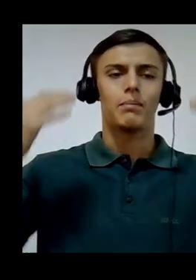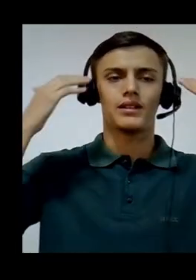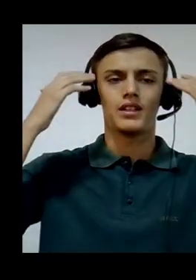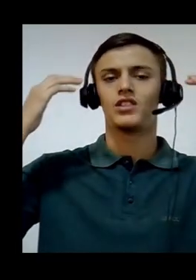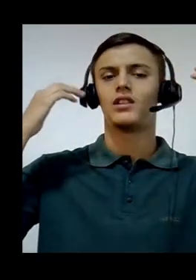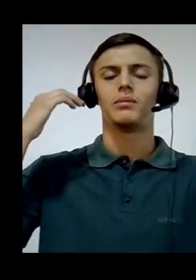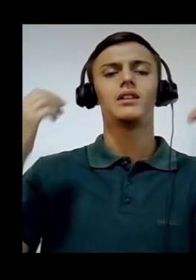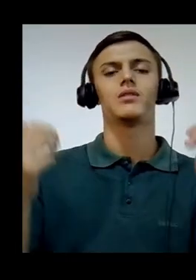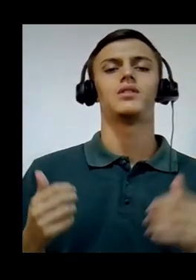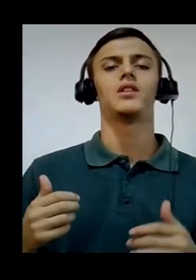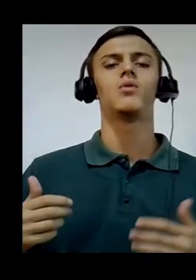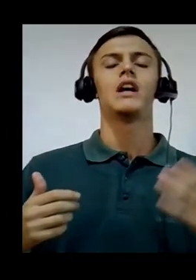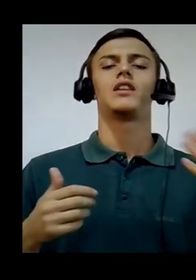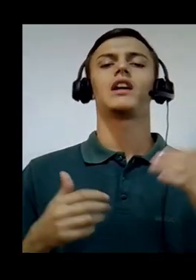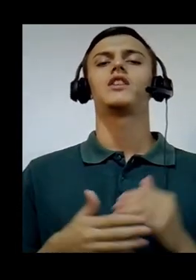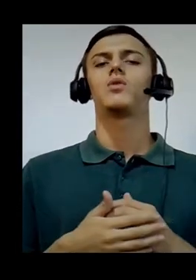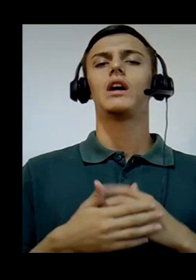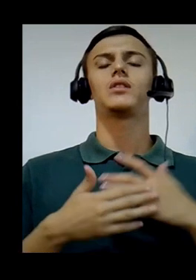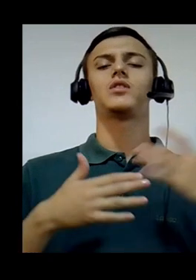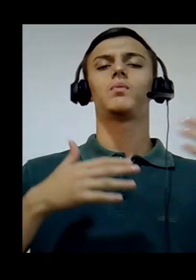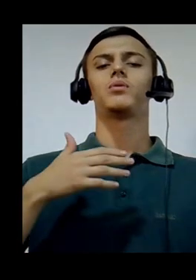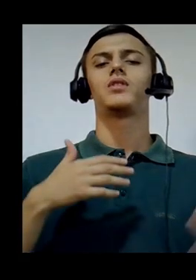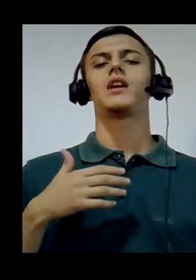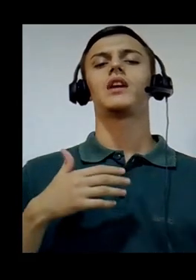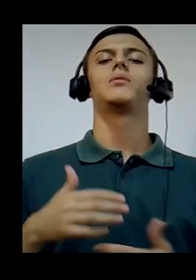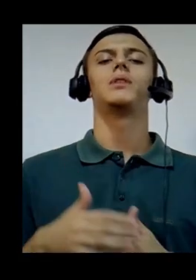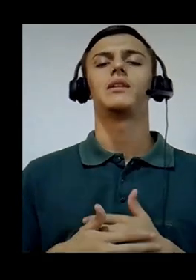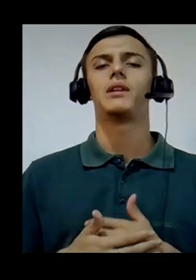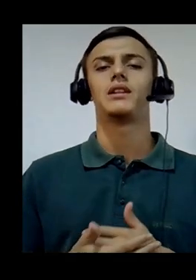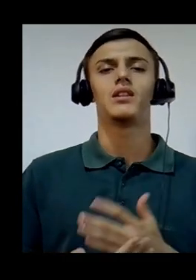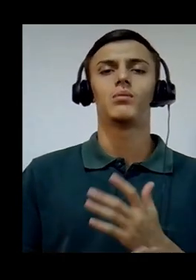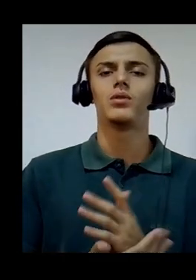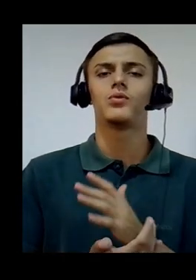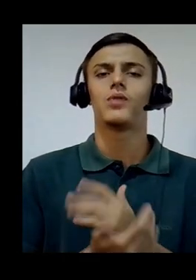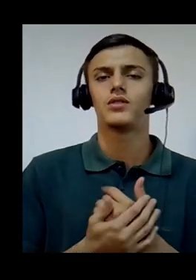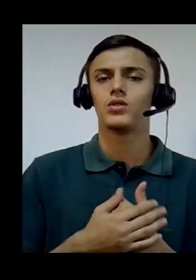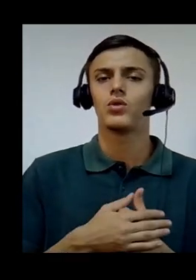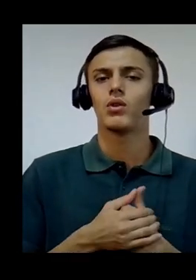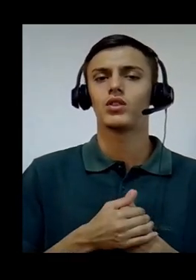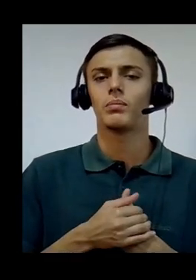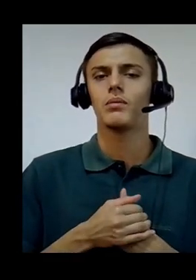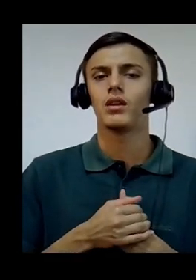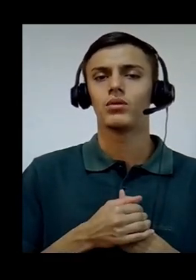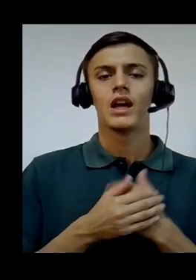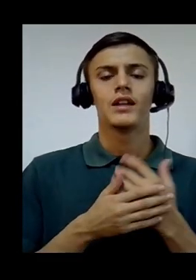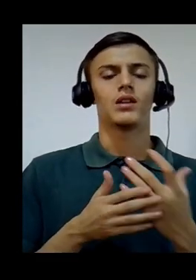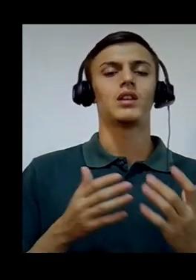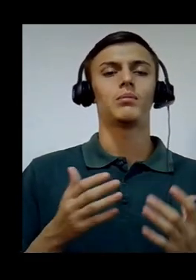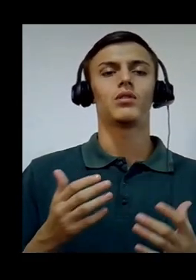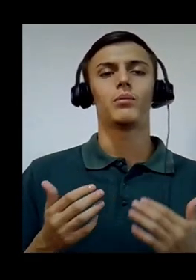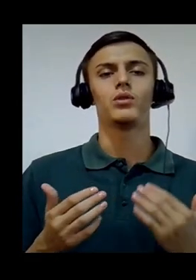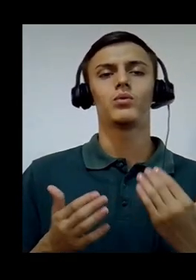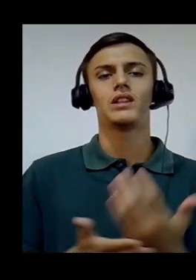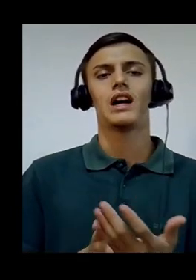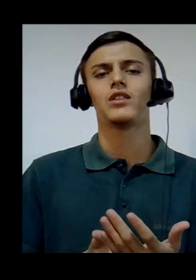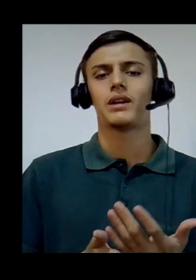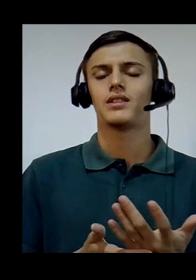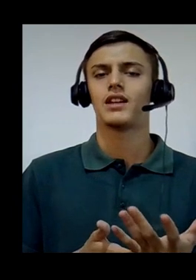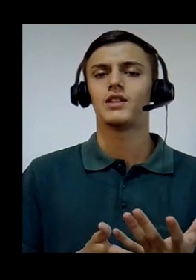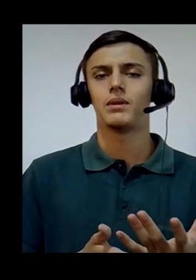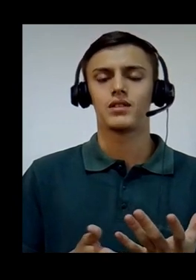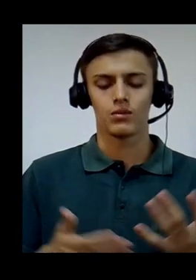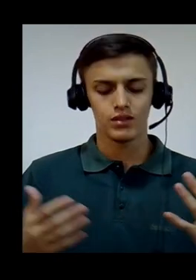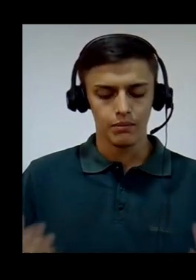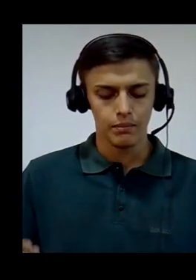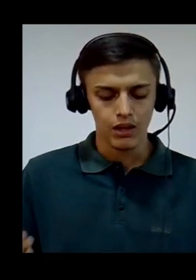de ré, o capacete limita a visão, tem ali de 4 a 5 pontos cegos também na empilhadeira, muito fácil de ocorrer um atropelamento. Então sempre tomar muito cuidado